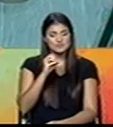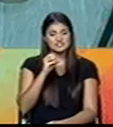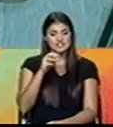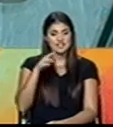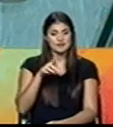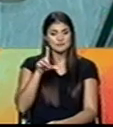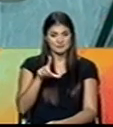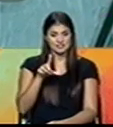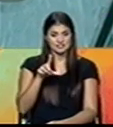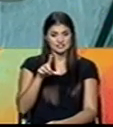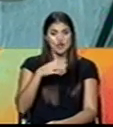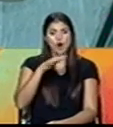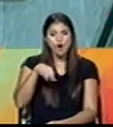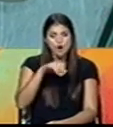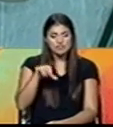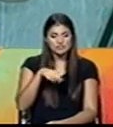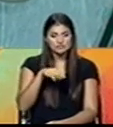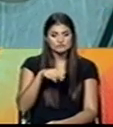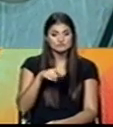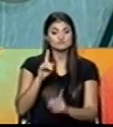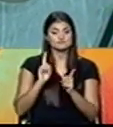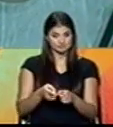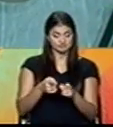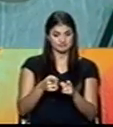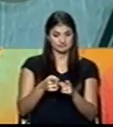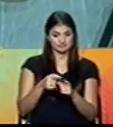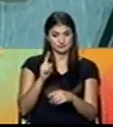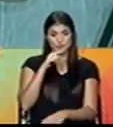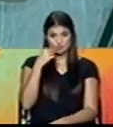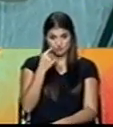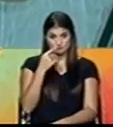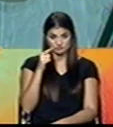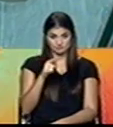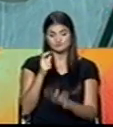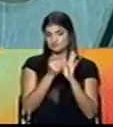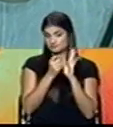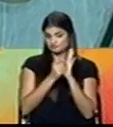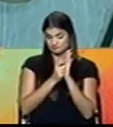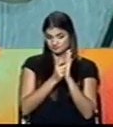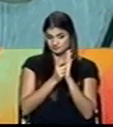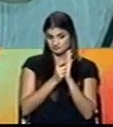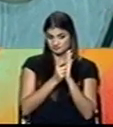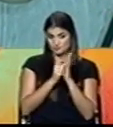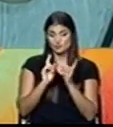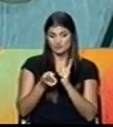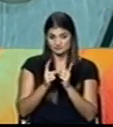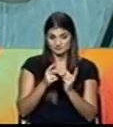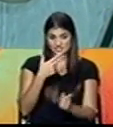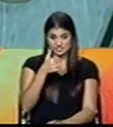Esperem, vamos começar. Receita de bolo Homemade Bird. Vamos precisar de